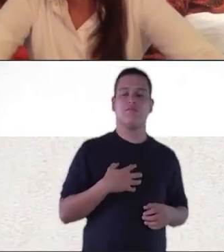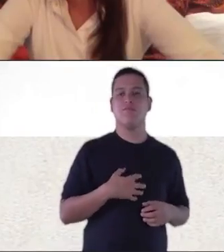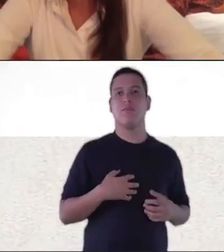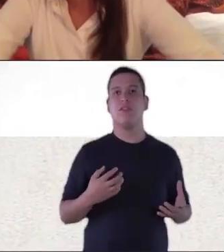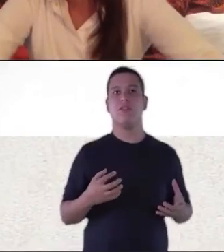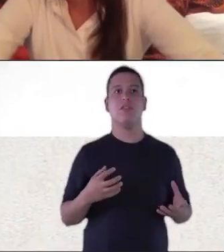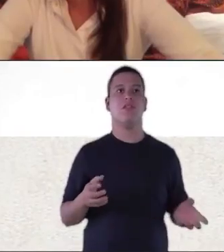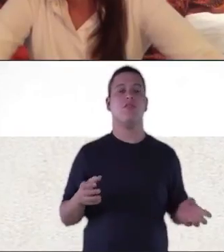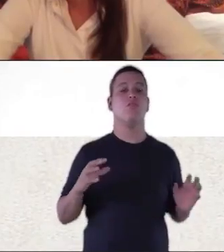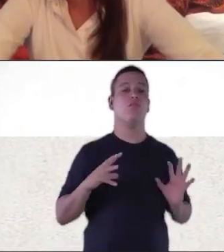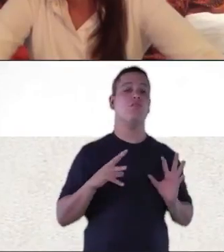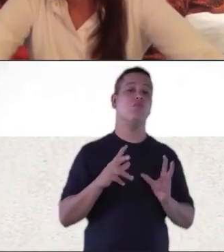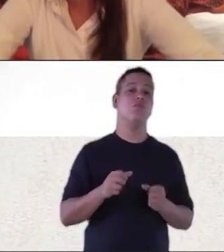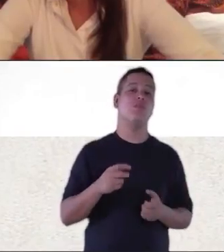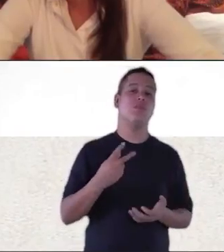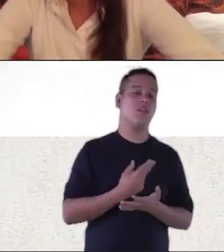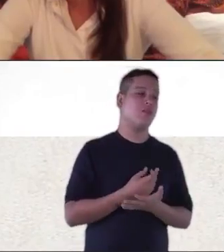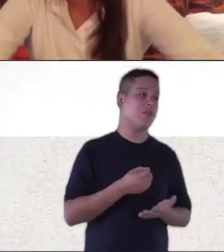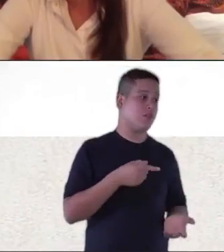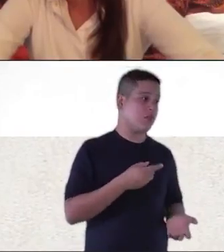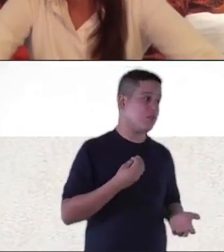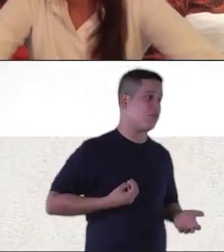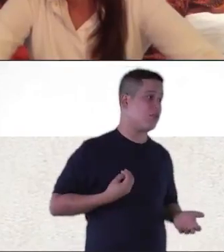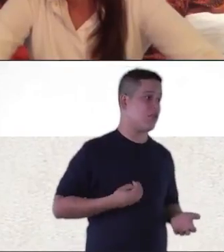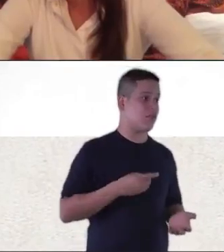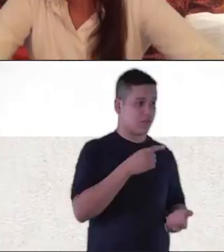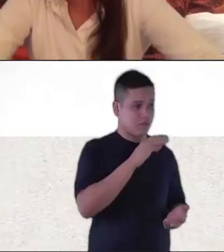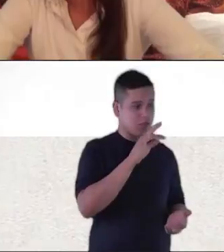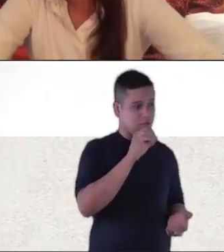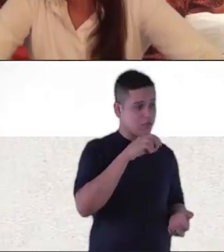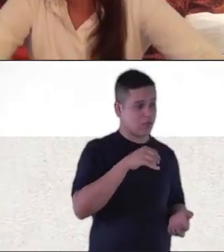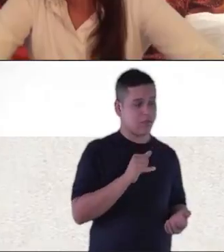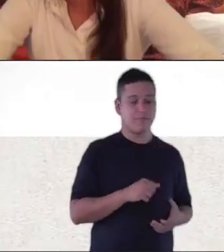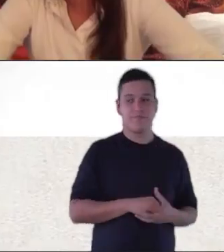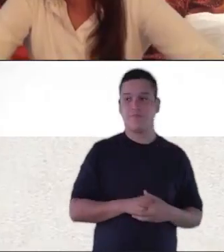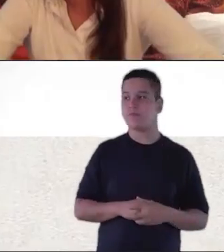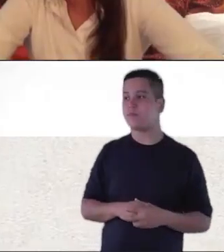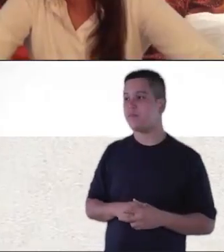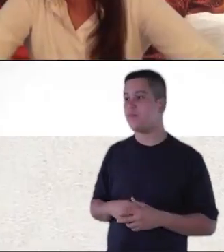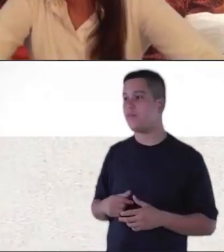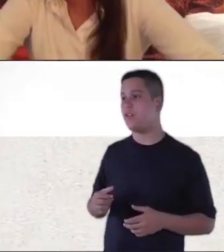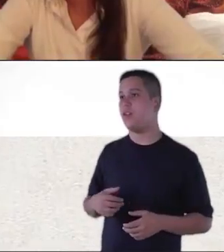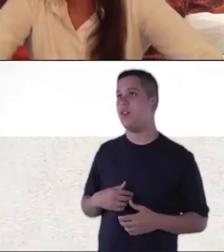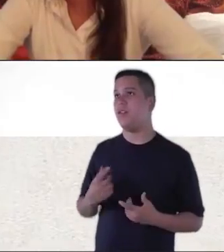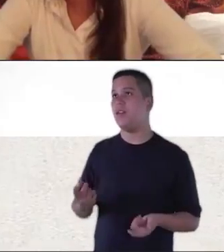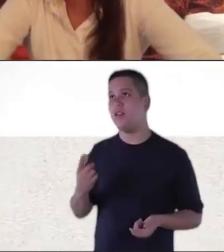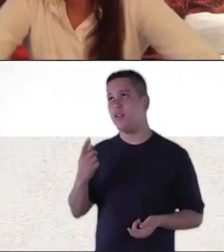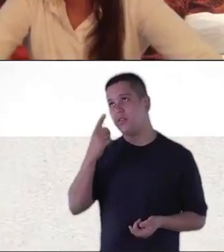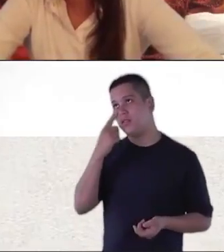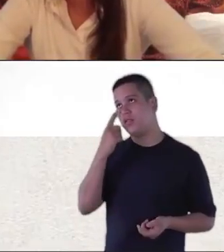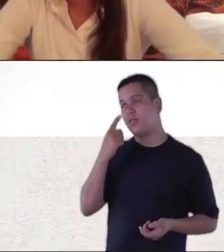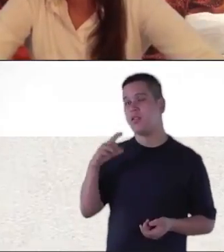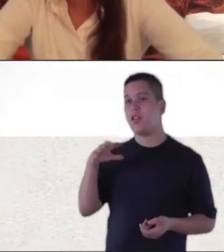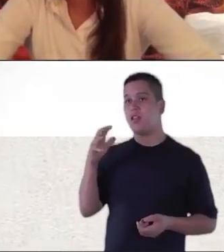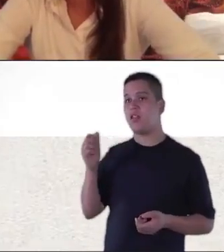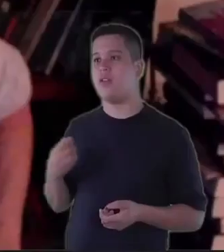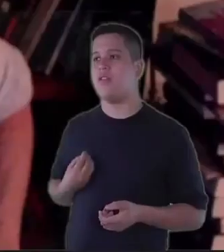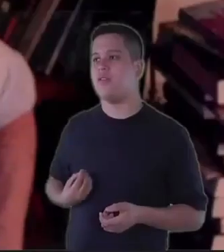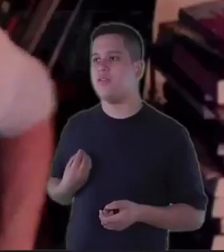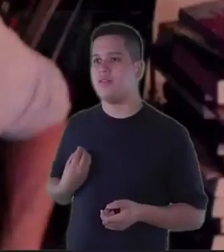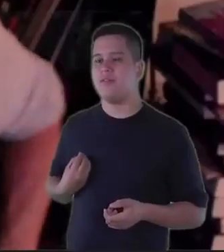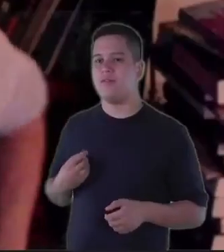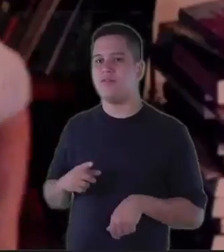nós estamos vivendo, começando pelo Tony. Olha, eu acho que a gente vive um momento muito sombrio, né?